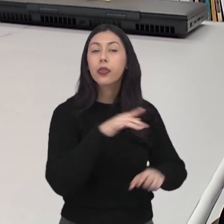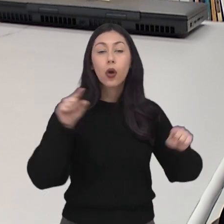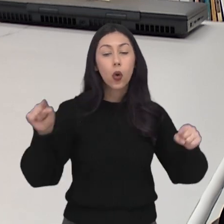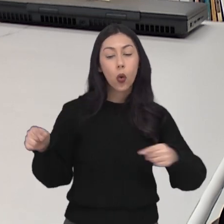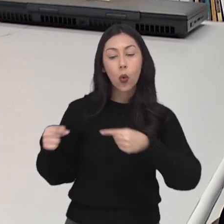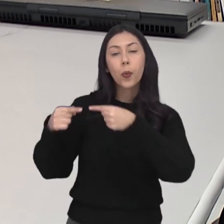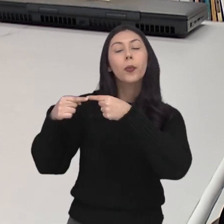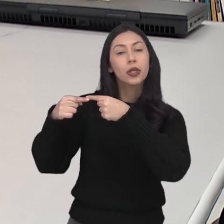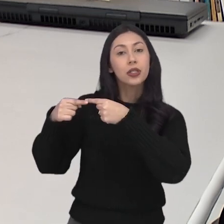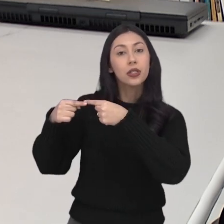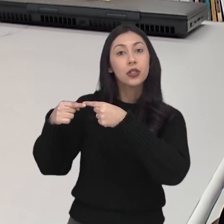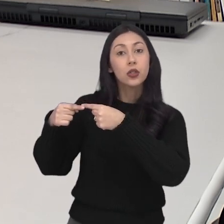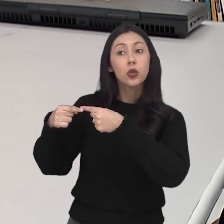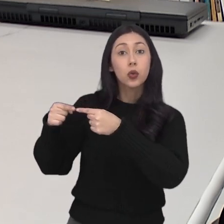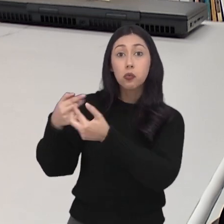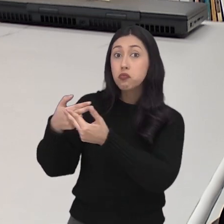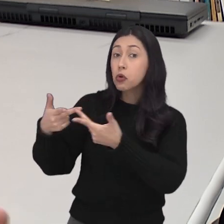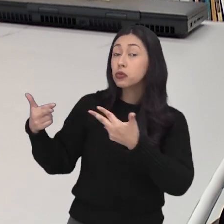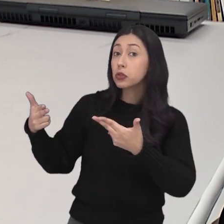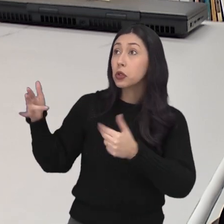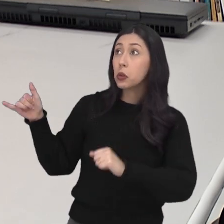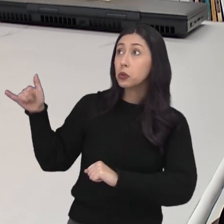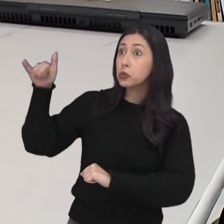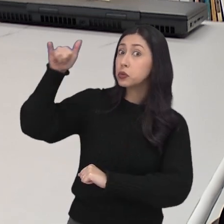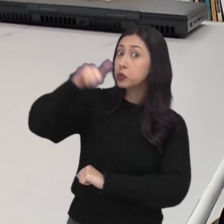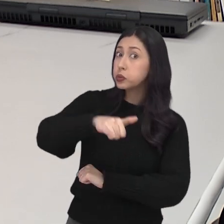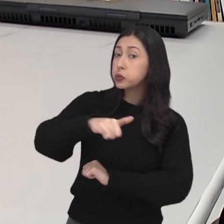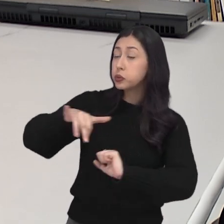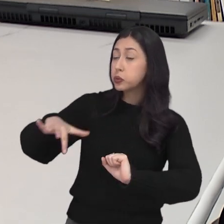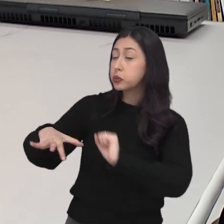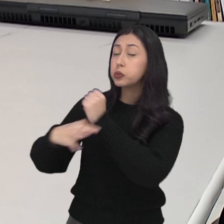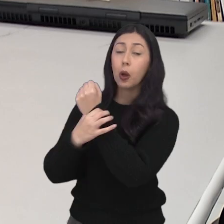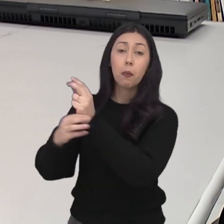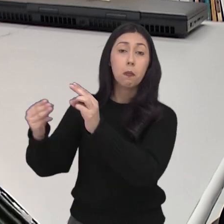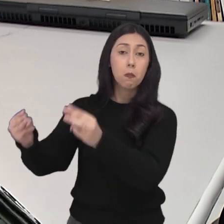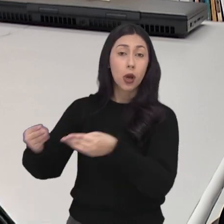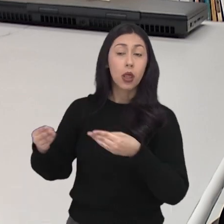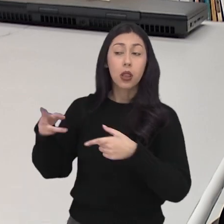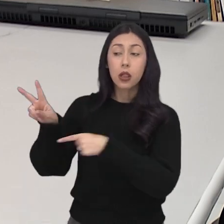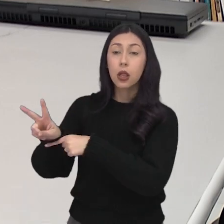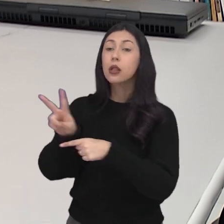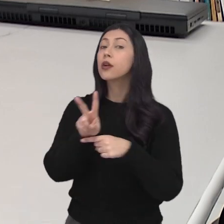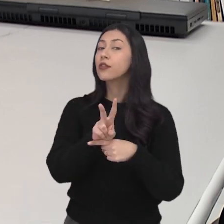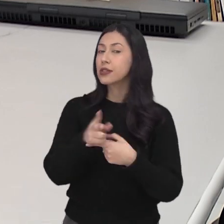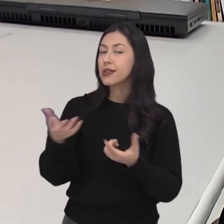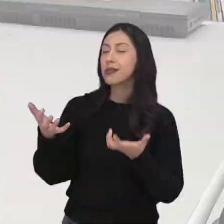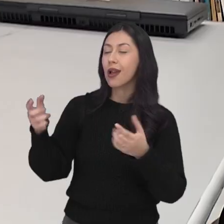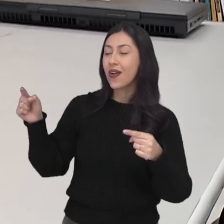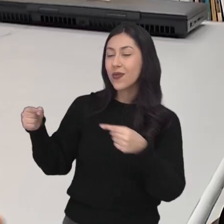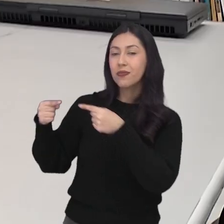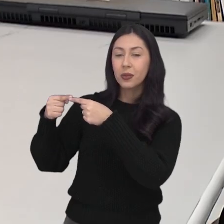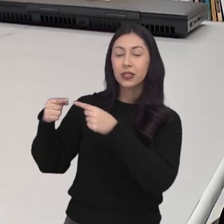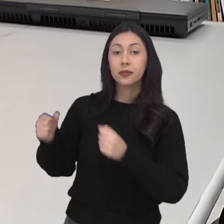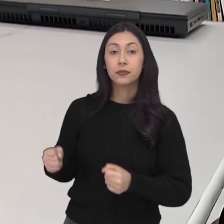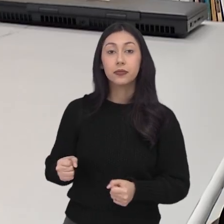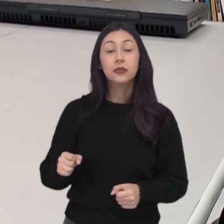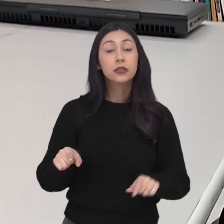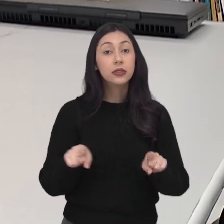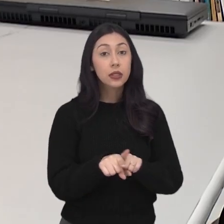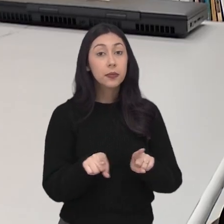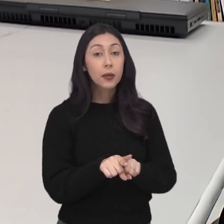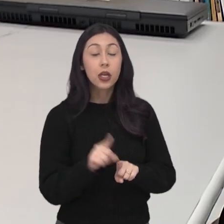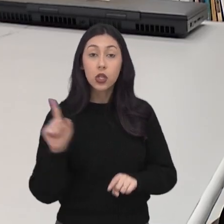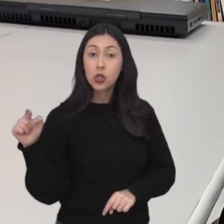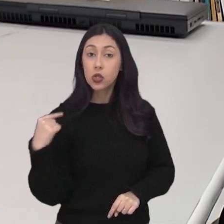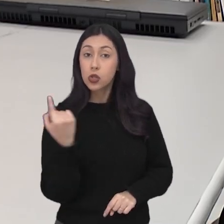em alinhamento com os interesses da Força, do Comando da Aeronáutica, do Ministério da Defesa e do Brasil como um todo. Além disso, nós